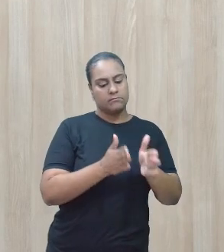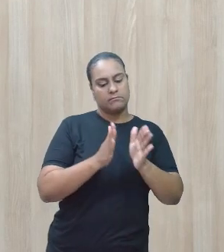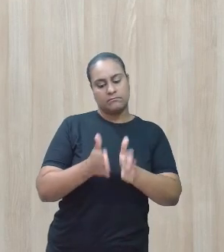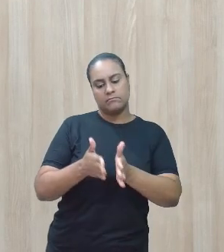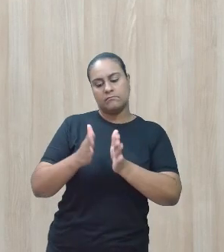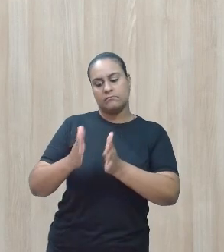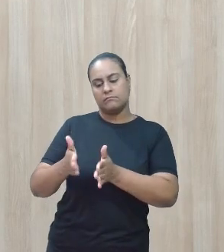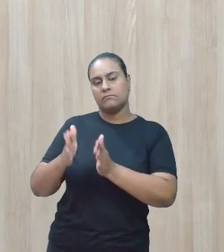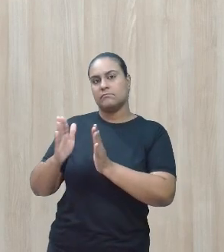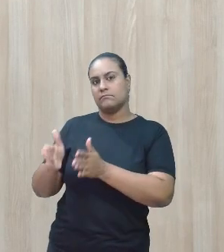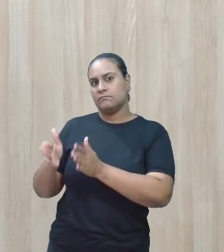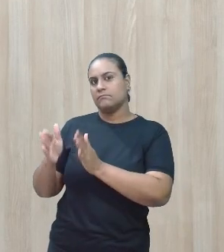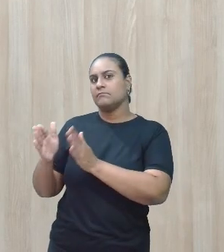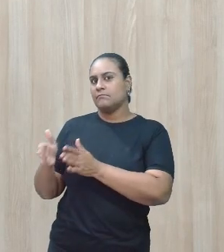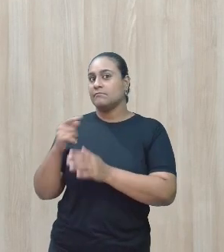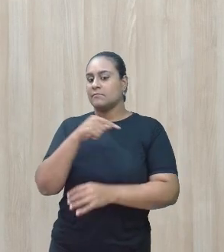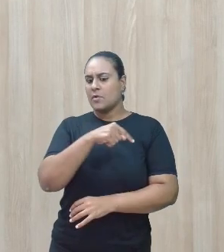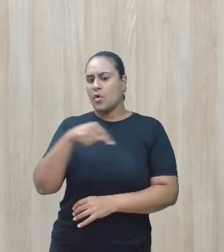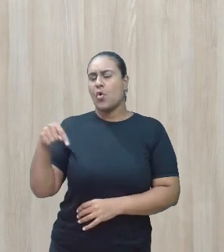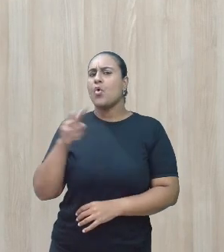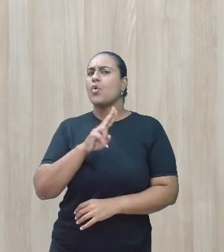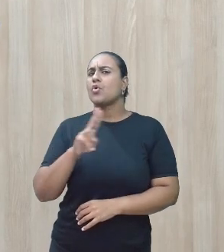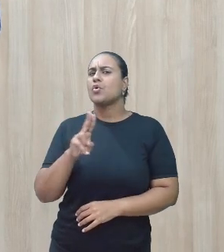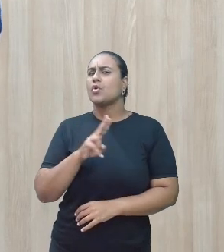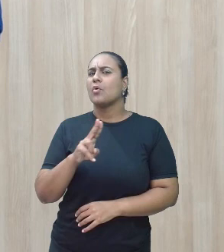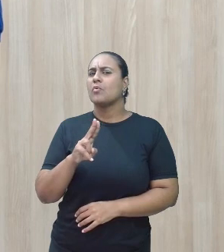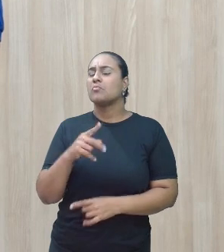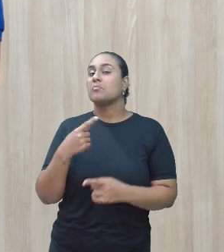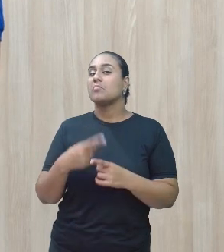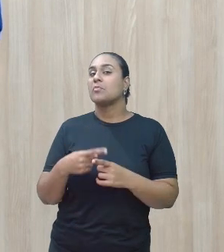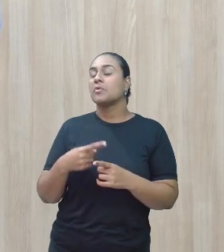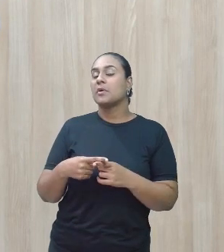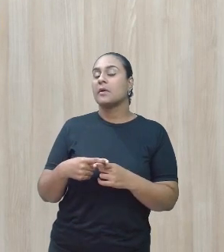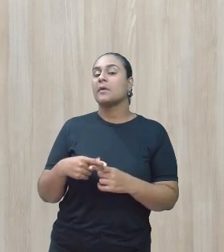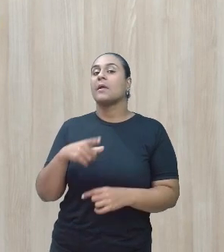a gente chama dessa sequência porque a gente tem